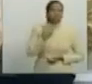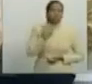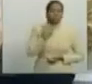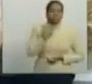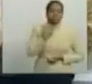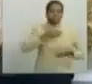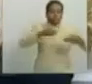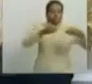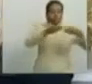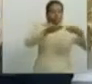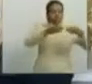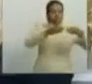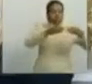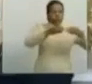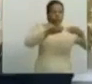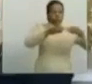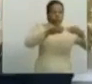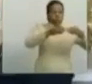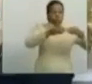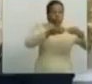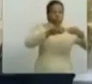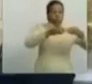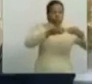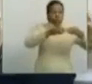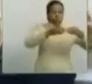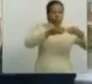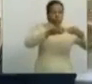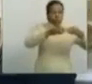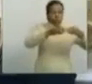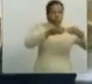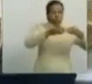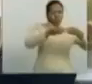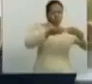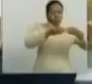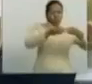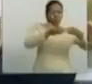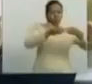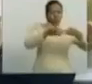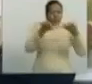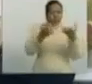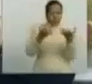ao partido que quer beneficiar-nos